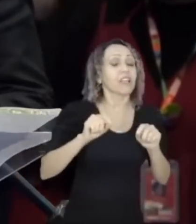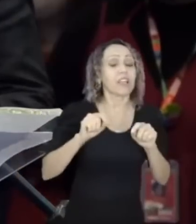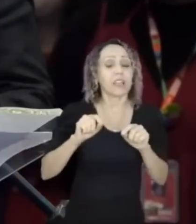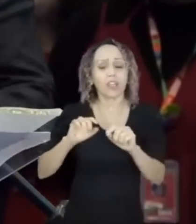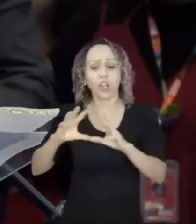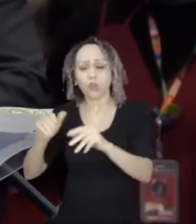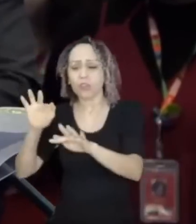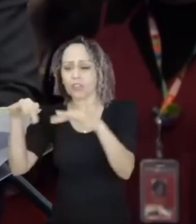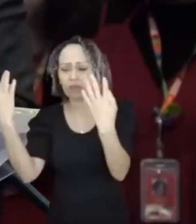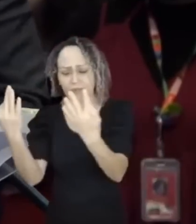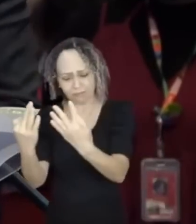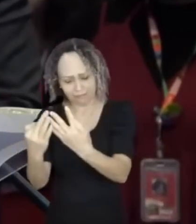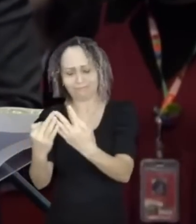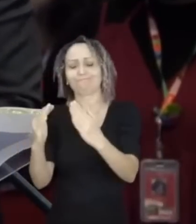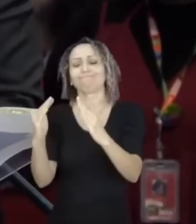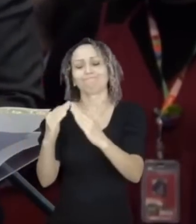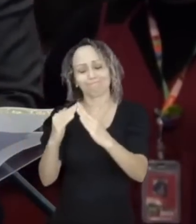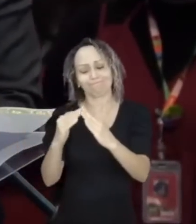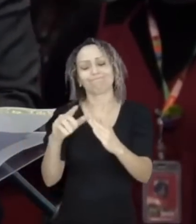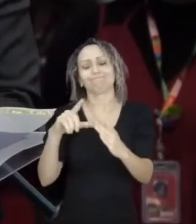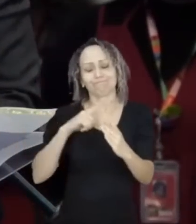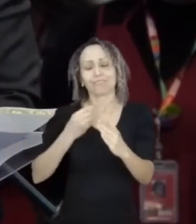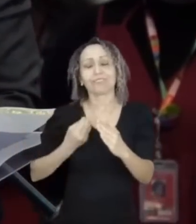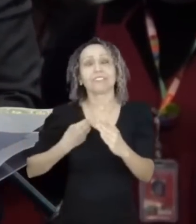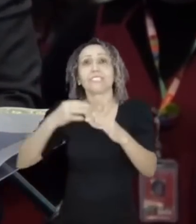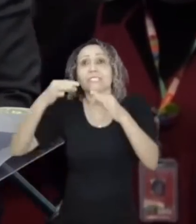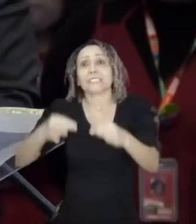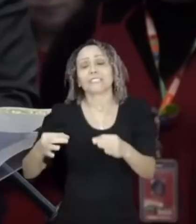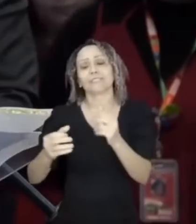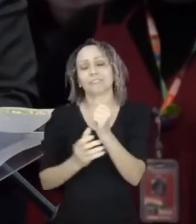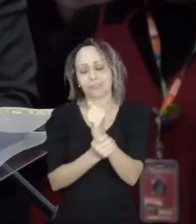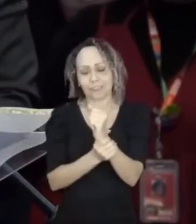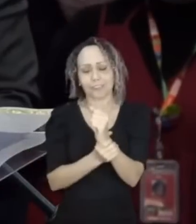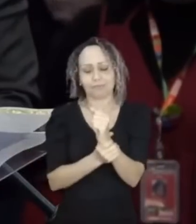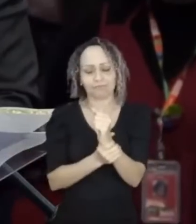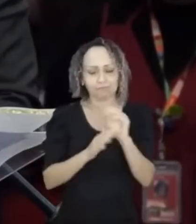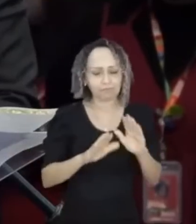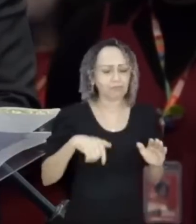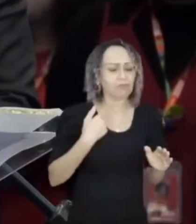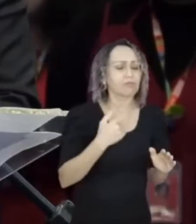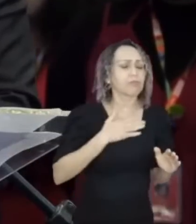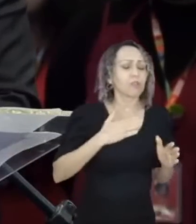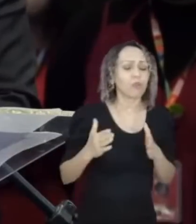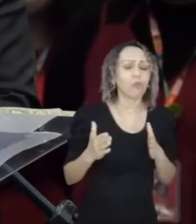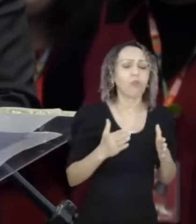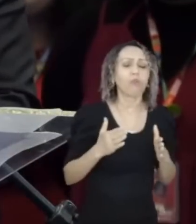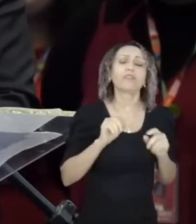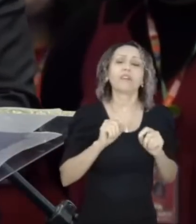dignidade. Nosso governo implementará políticas públicas consistentes para que nenhuma família